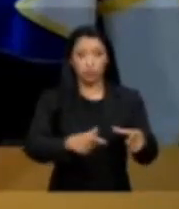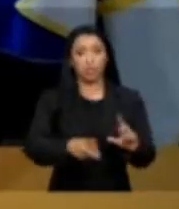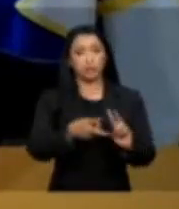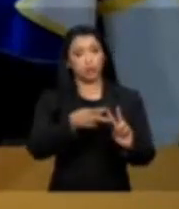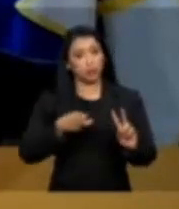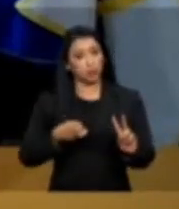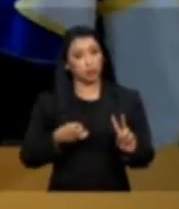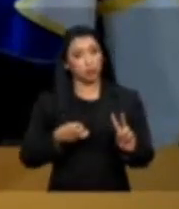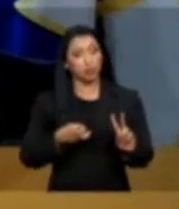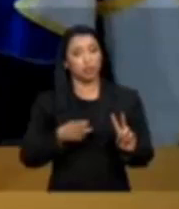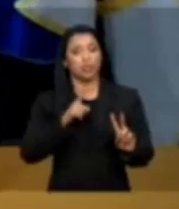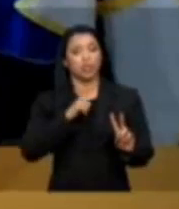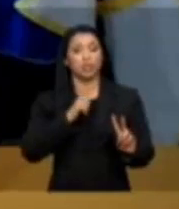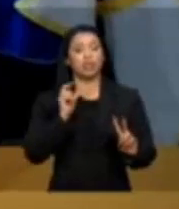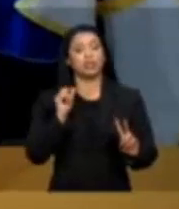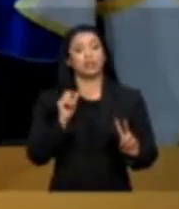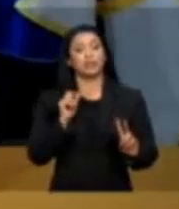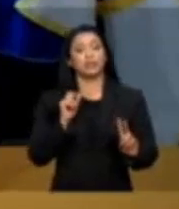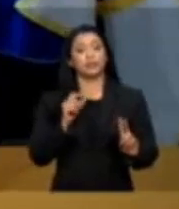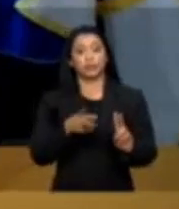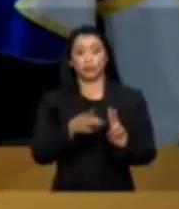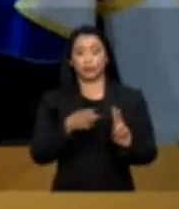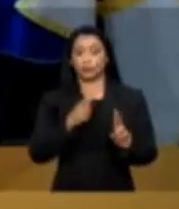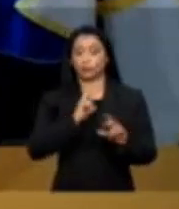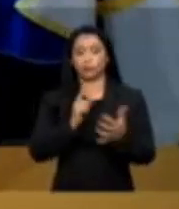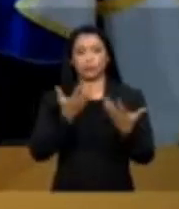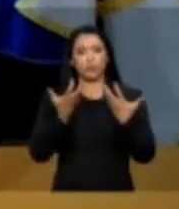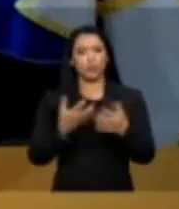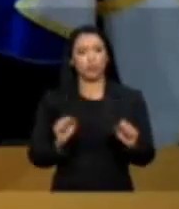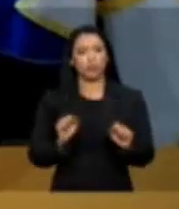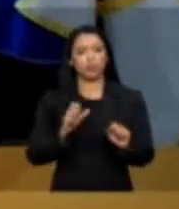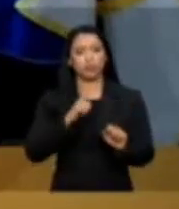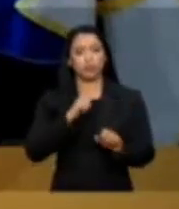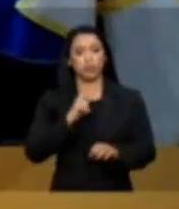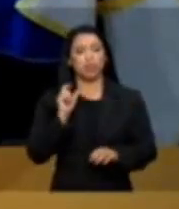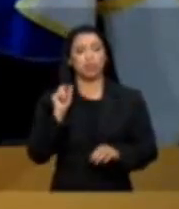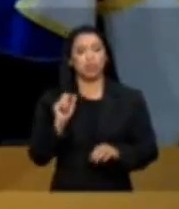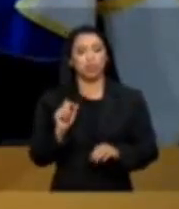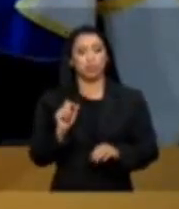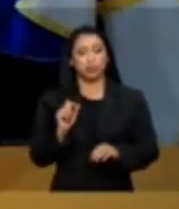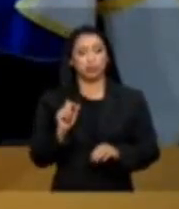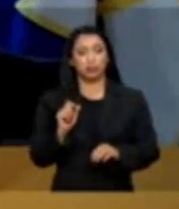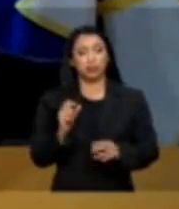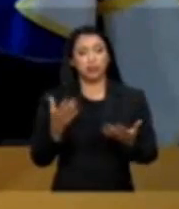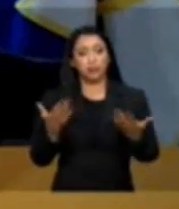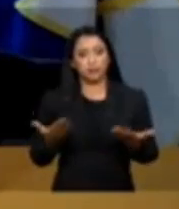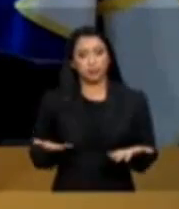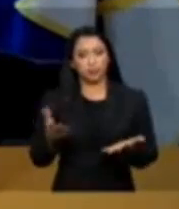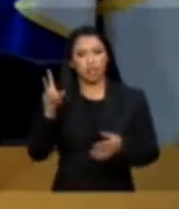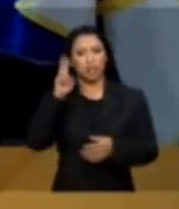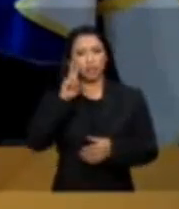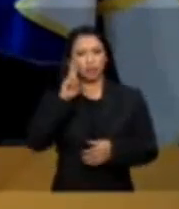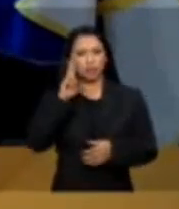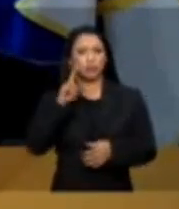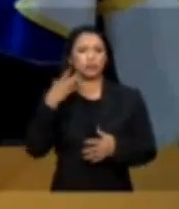índios se opuseram e resistiram ao estabelecimento de alguns donatários. Senhores ministros,